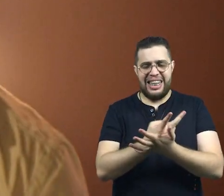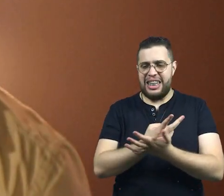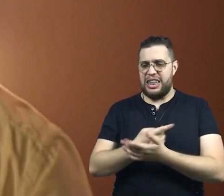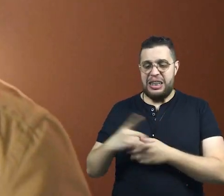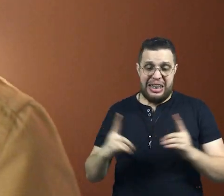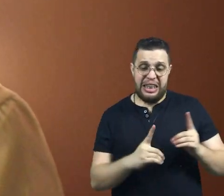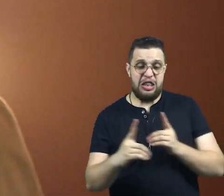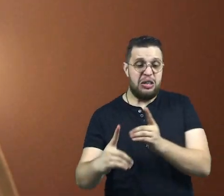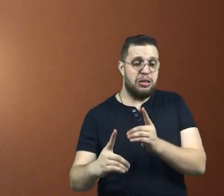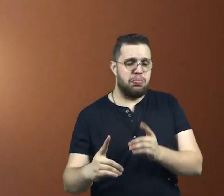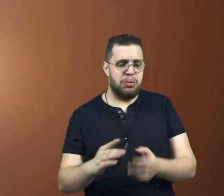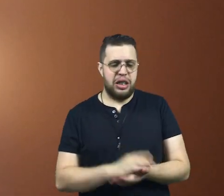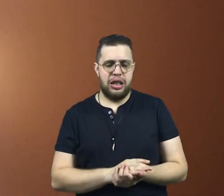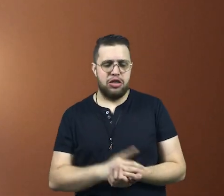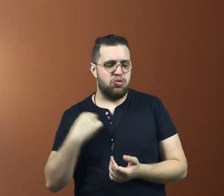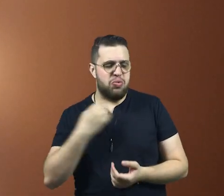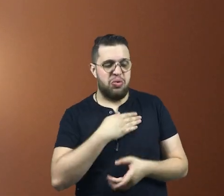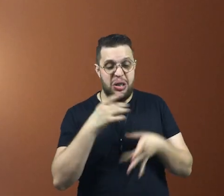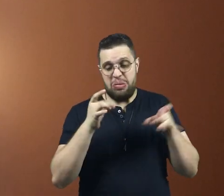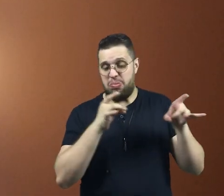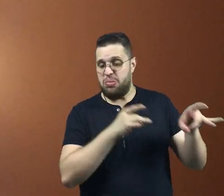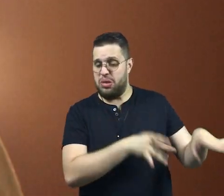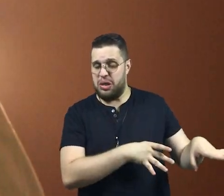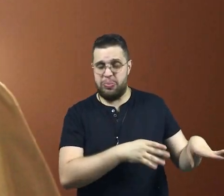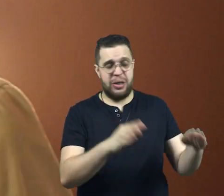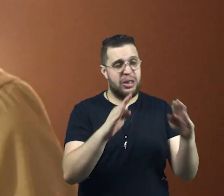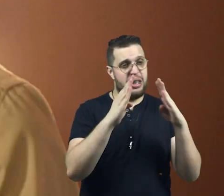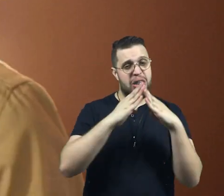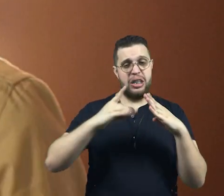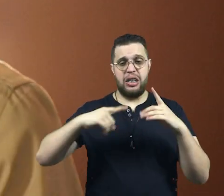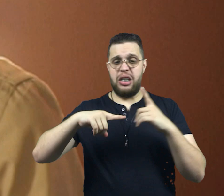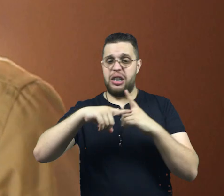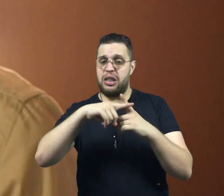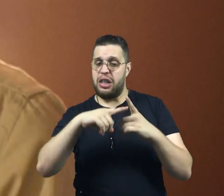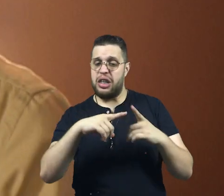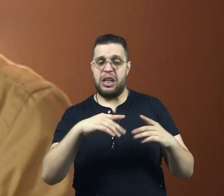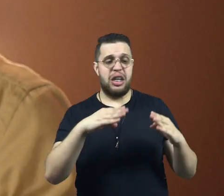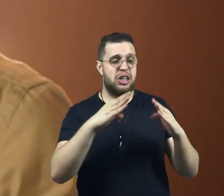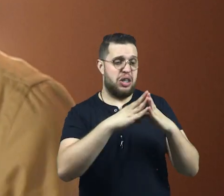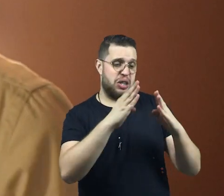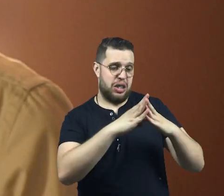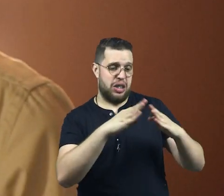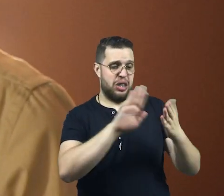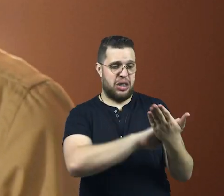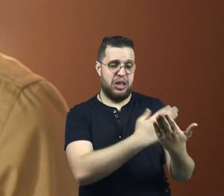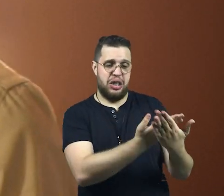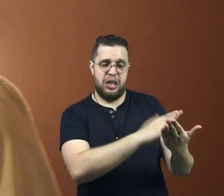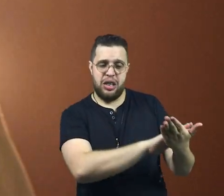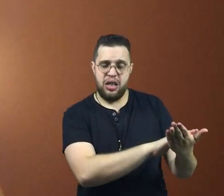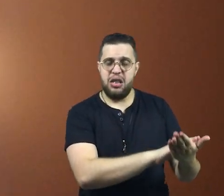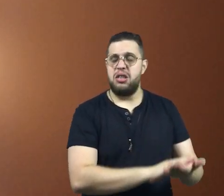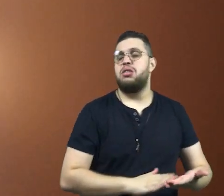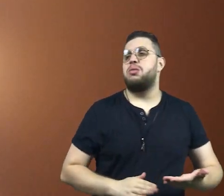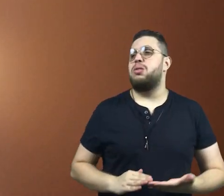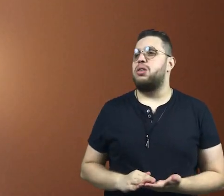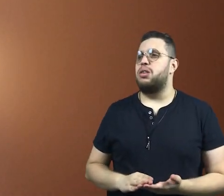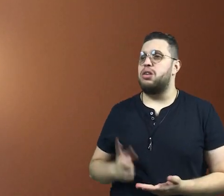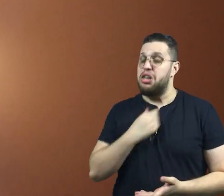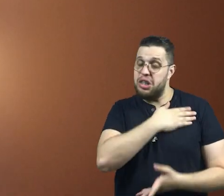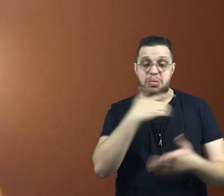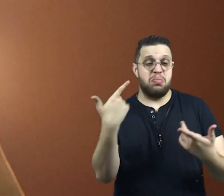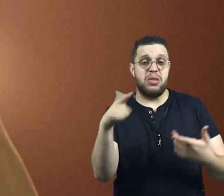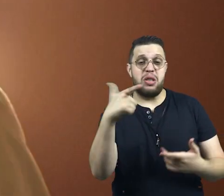nos lares, foi negligenciada nas escolas, e isso foi tirando a disciplina, e sem disciplina